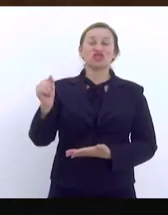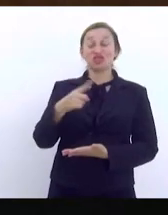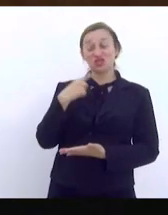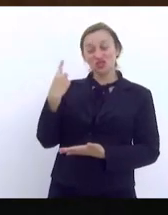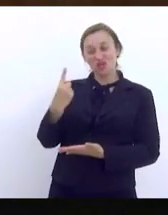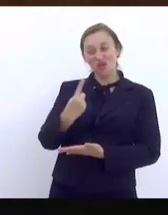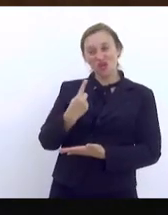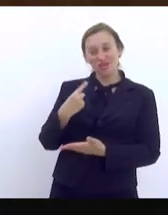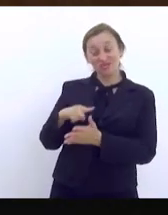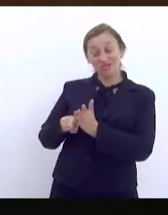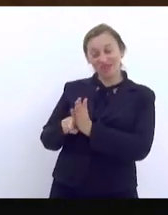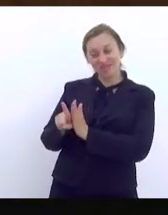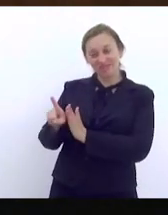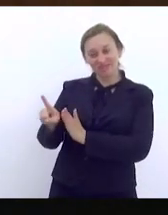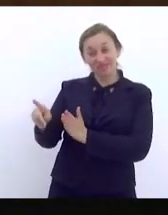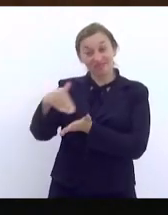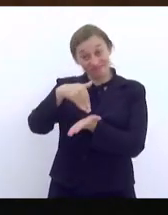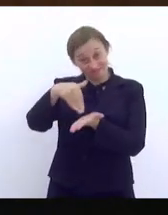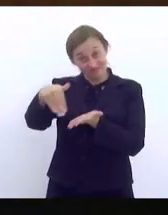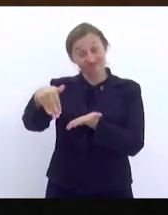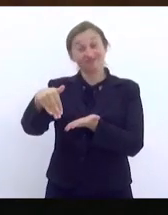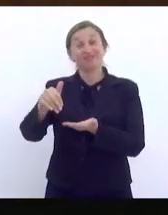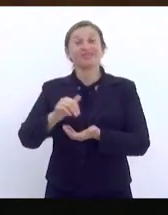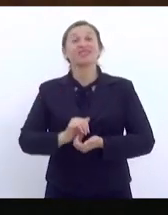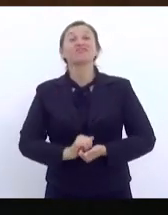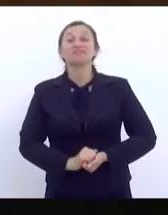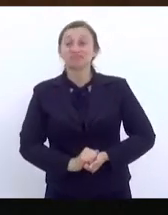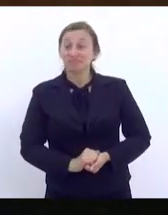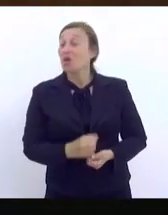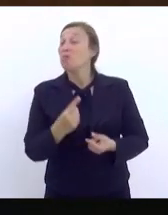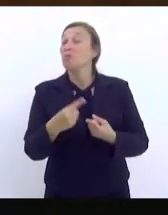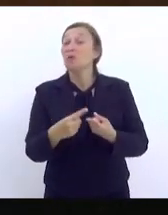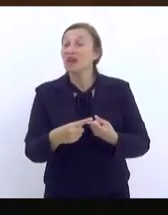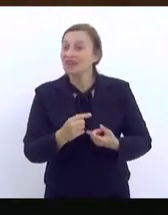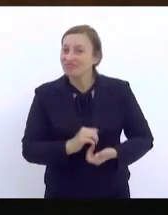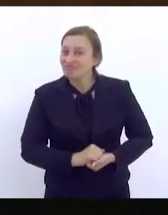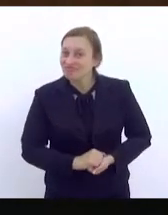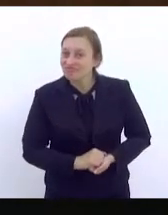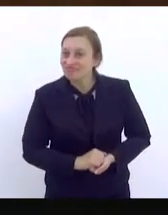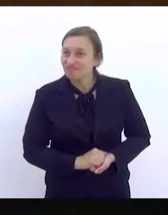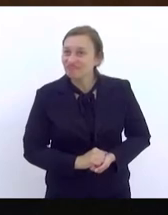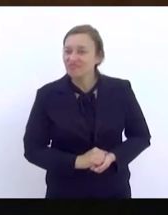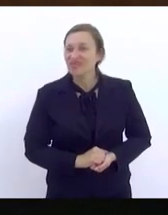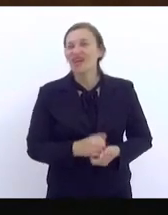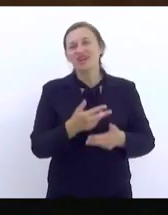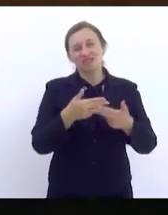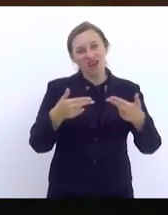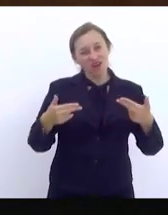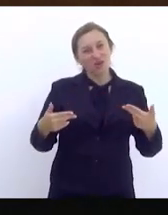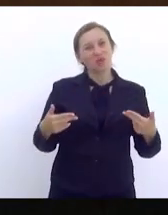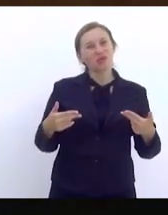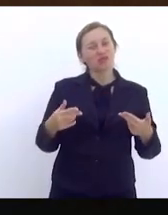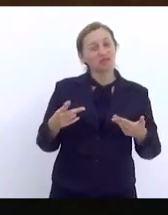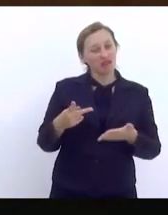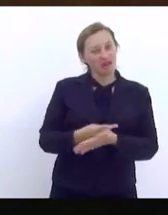interpelarmos a secretária porque muita coisa estranha Presidente cantinas